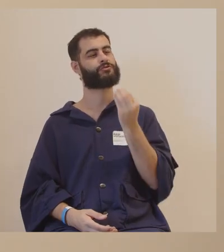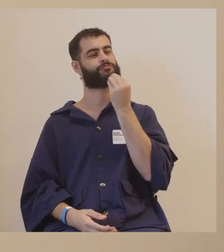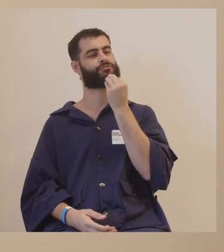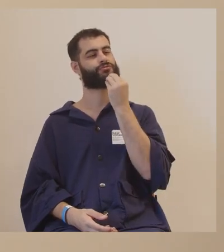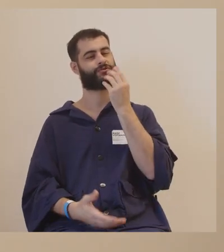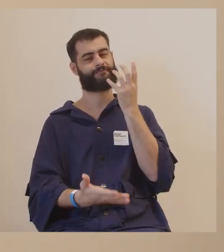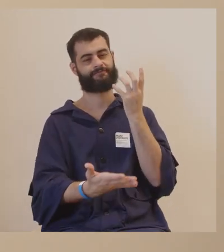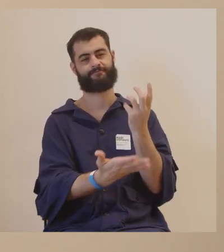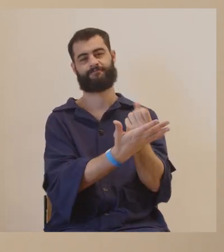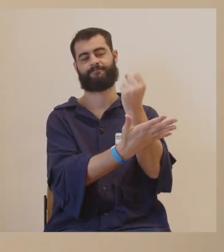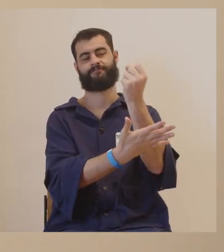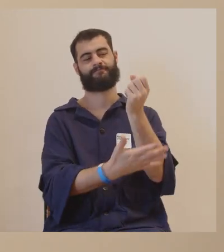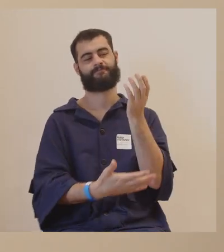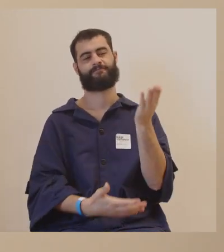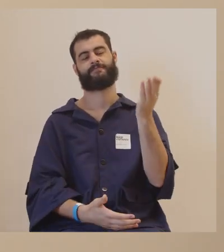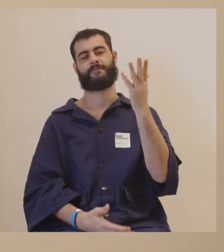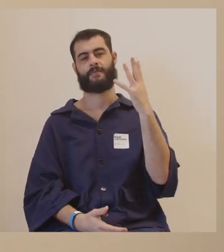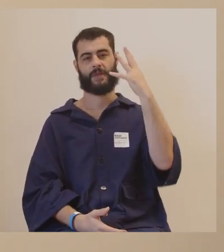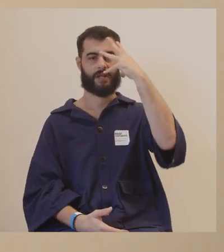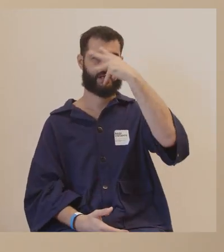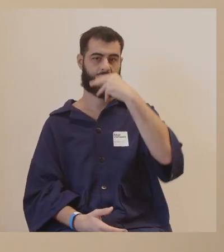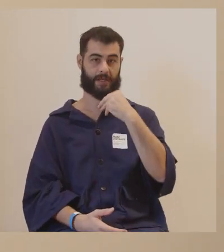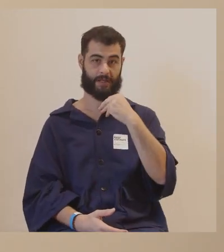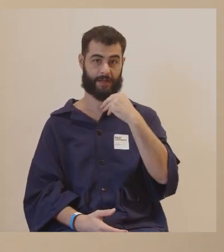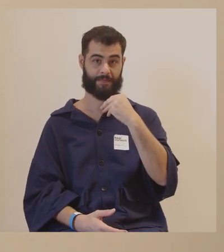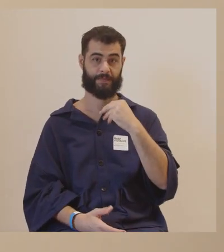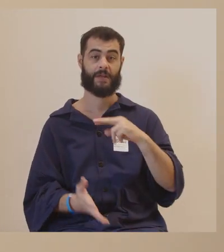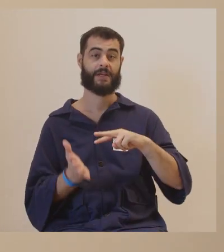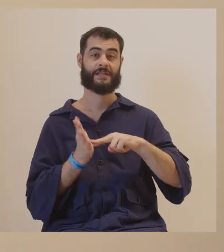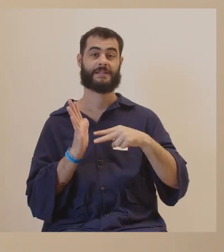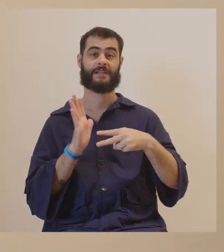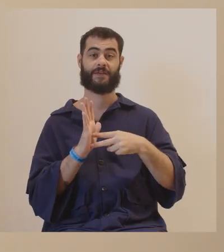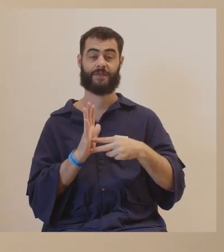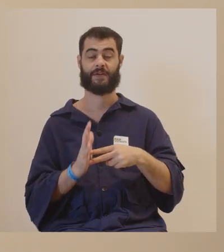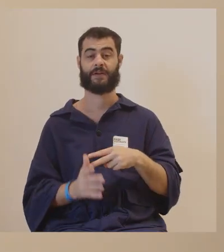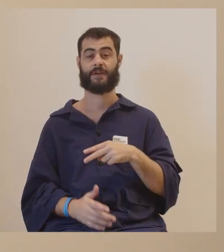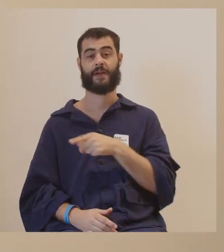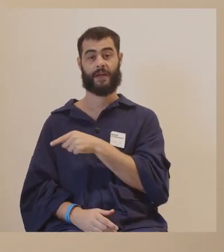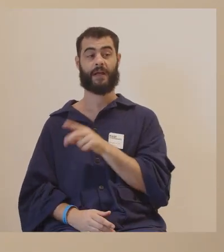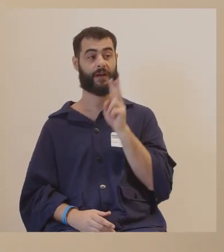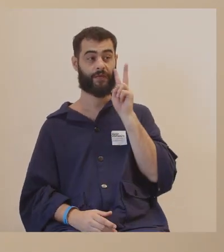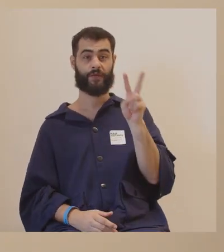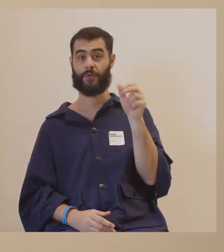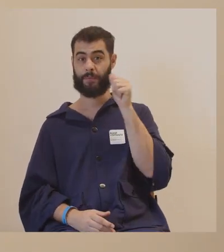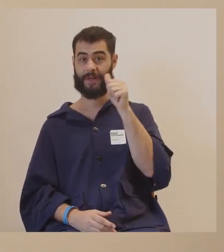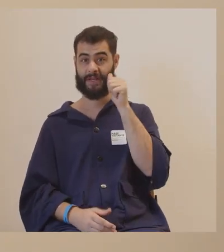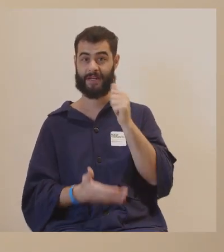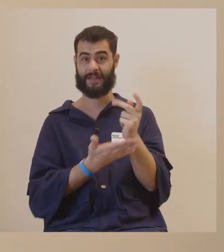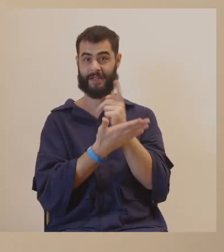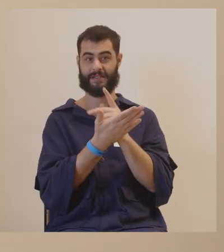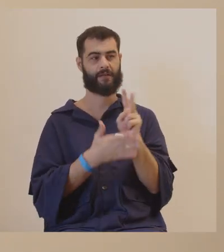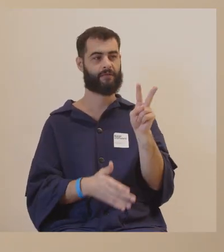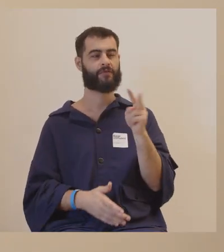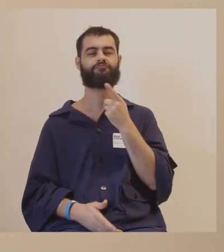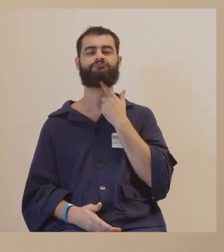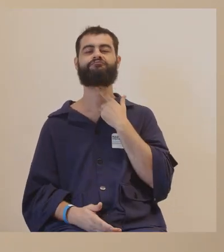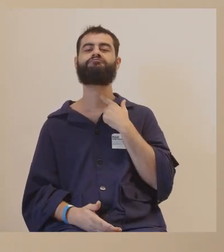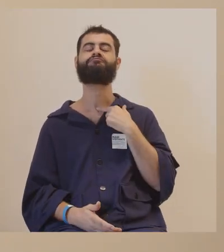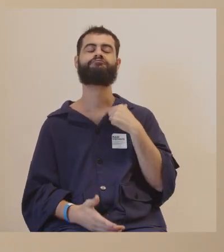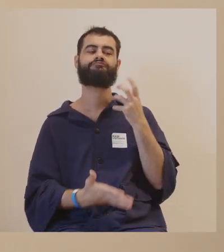linda. Né? Ou seja, essas meninas viraram objeto de desejo, aqui, né? Muito